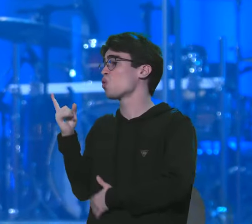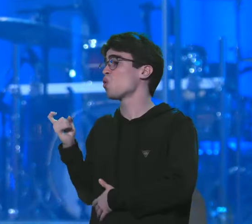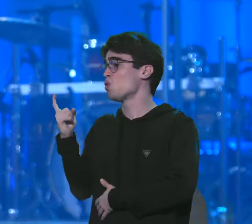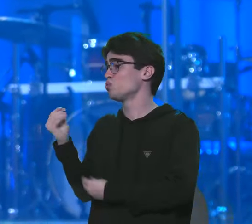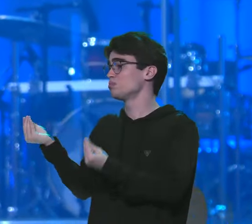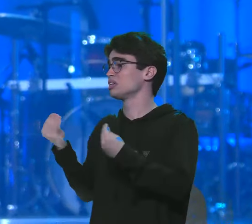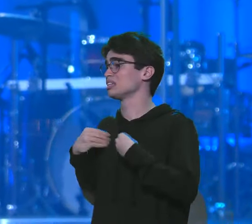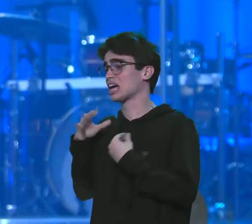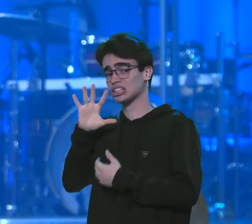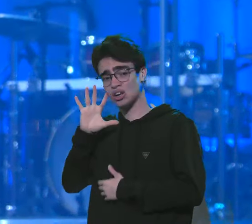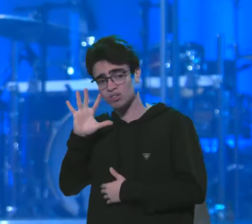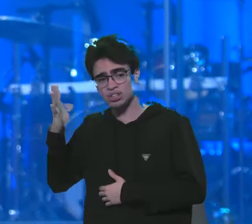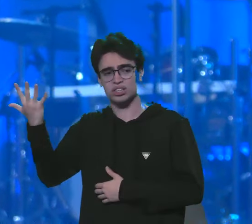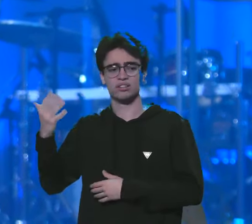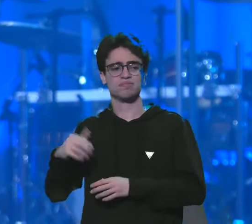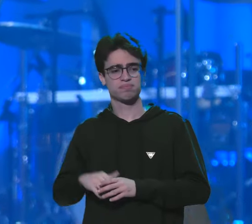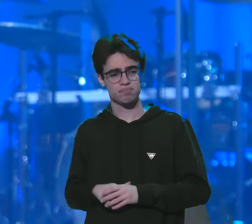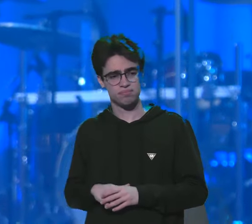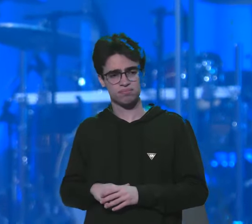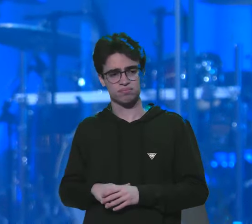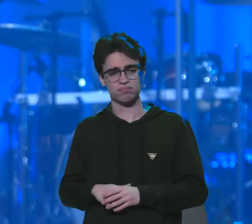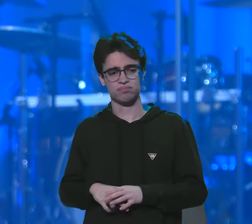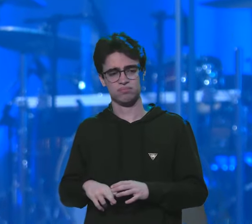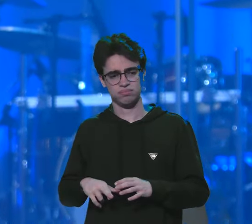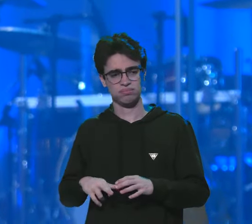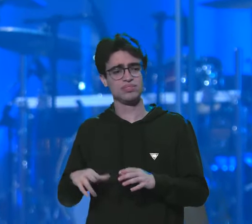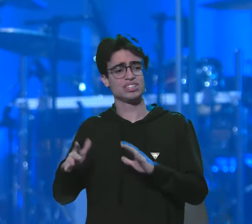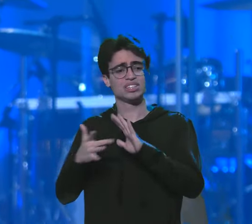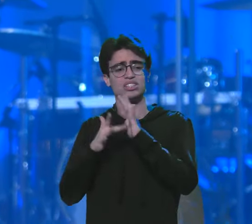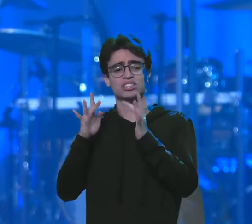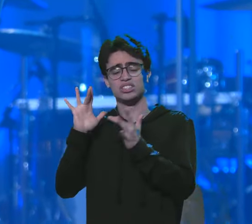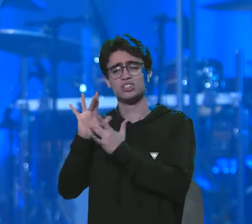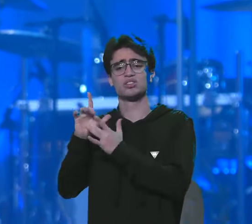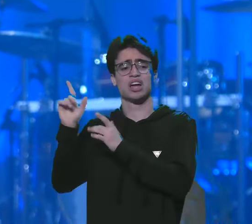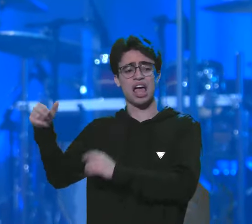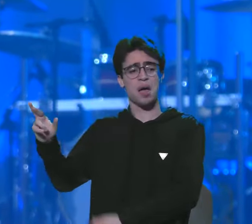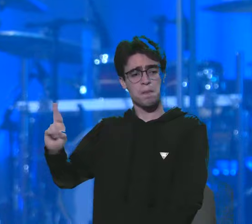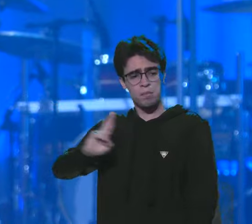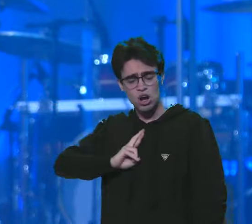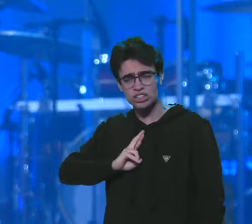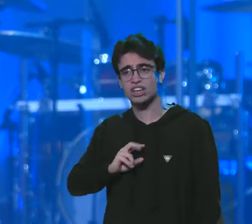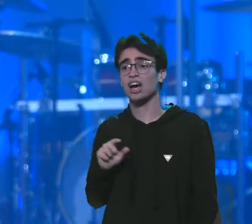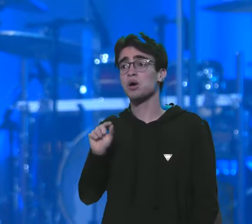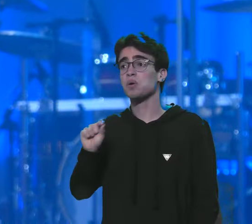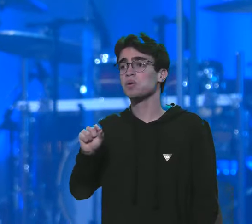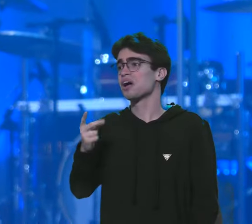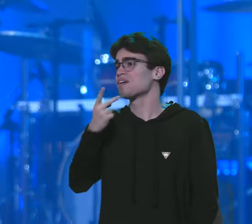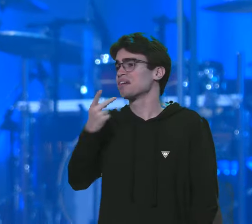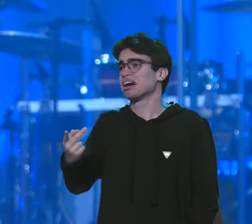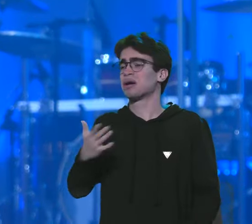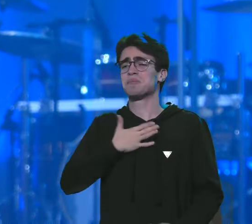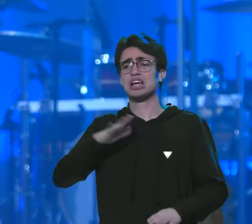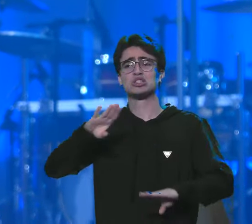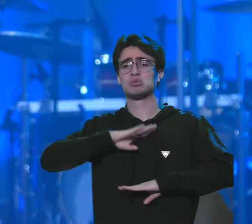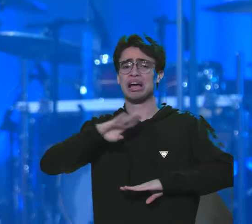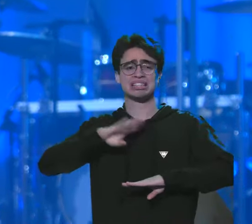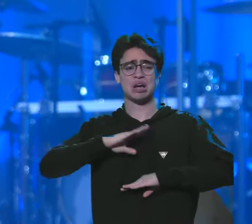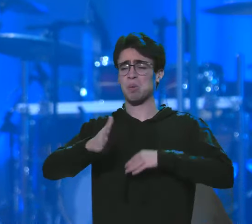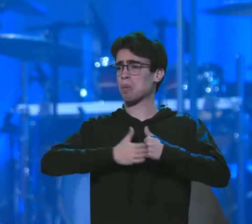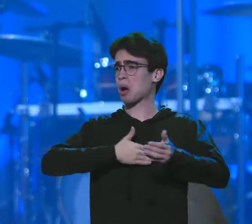isso. E aí Jesus responde o chamado dos dois, dizendo para mim e para você que não importa a nossa